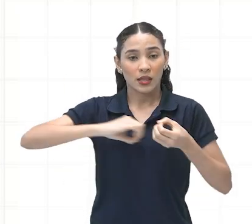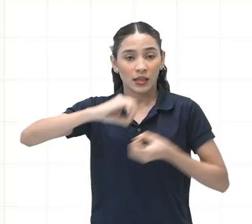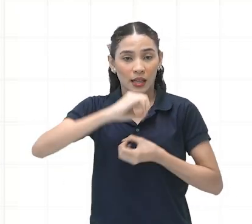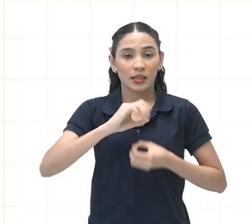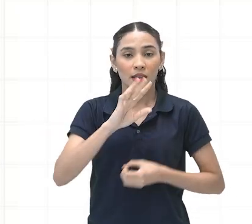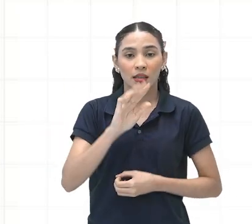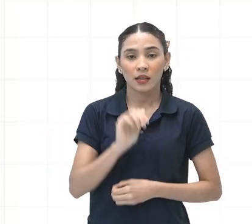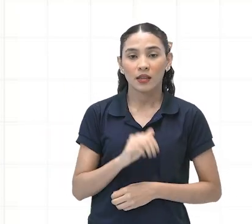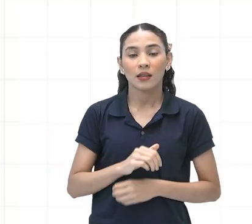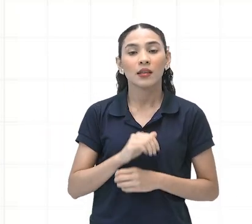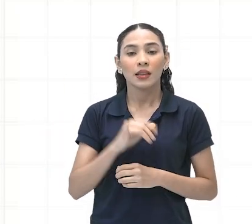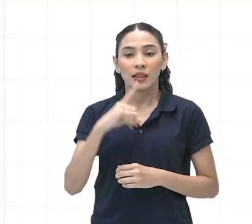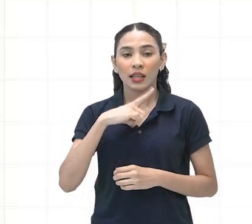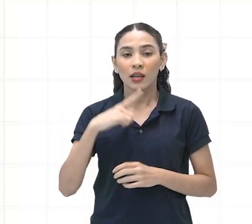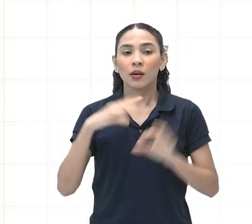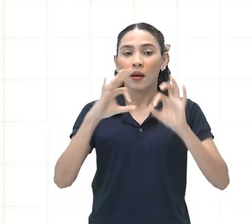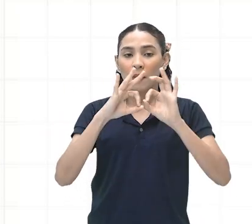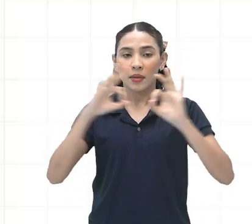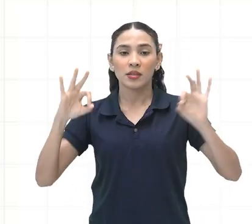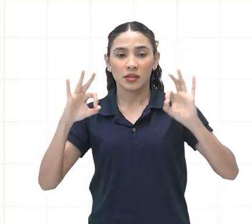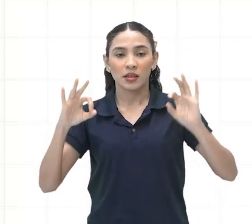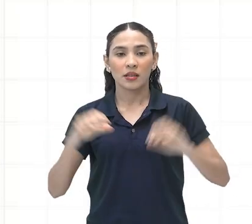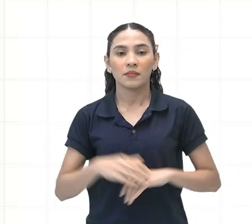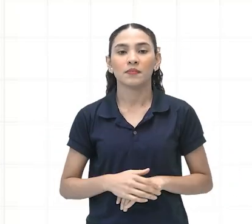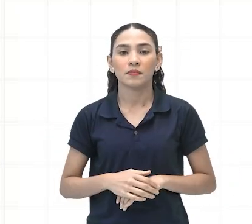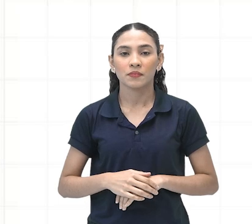artificial atingiu a medida de